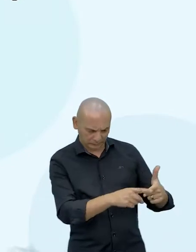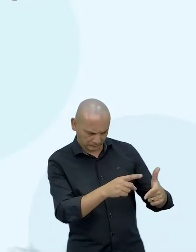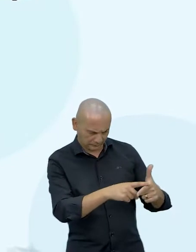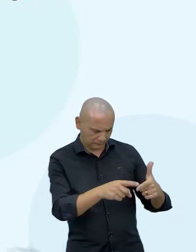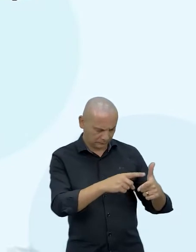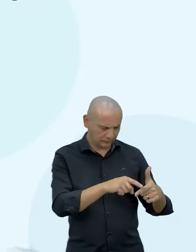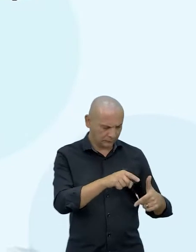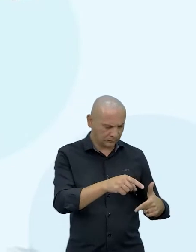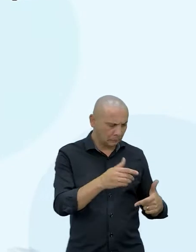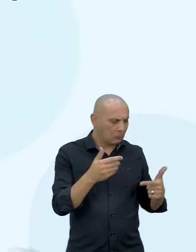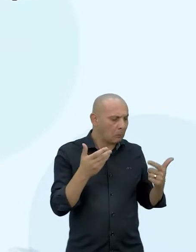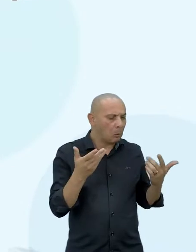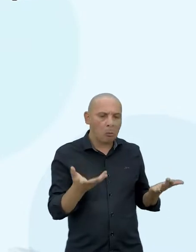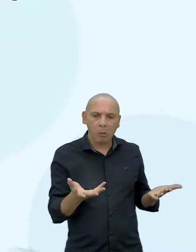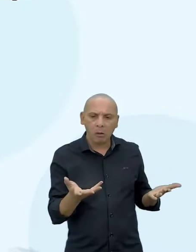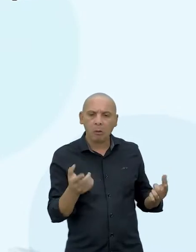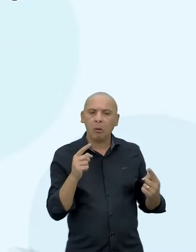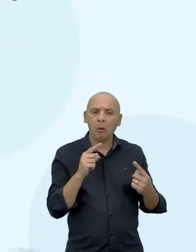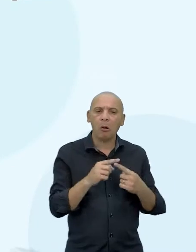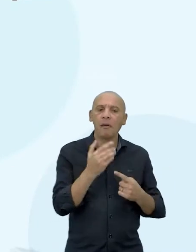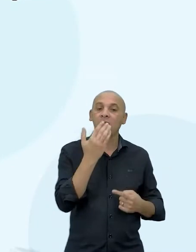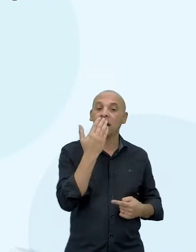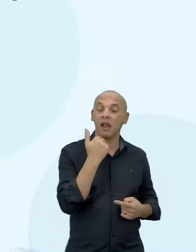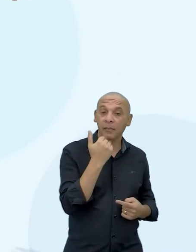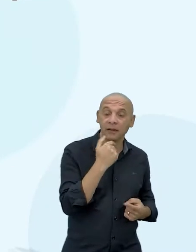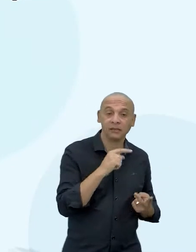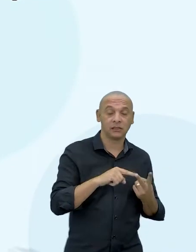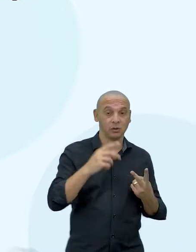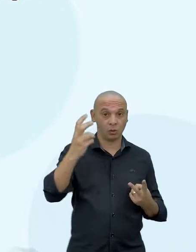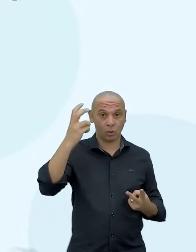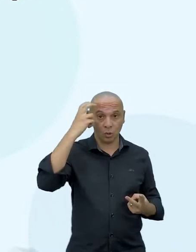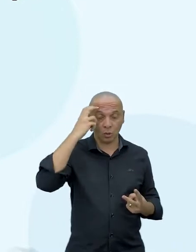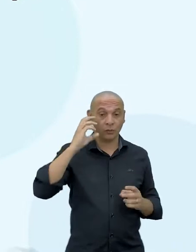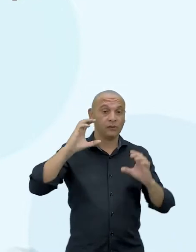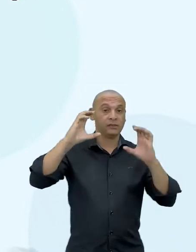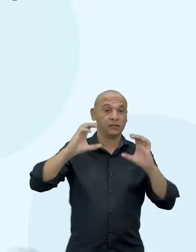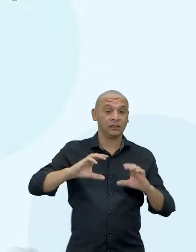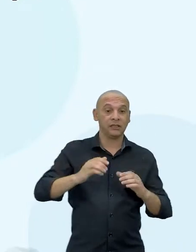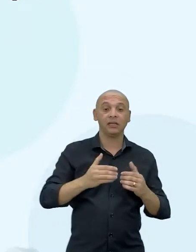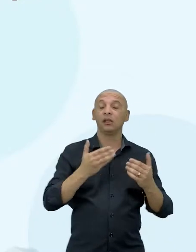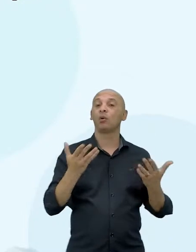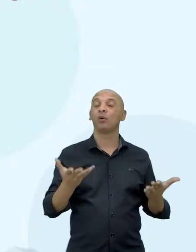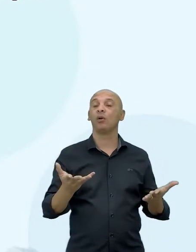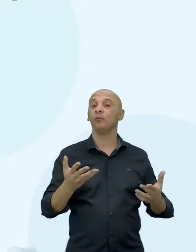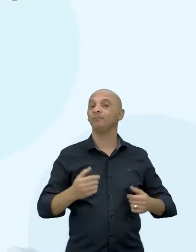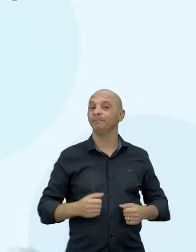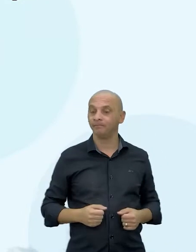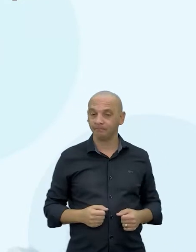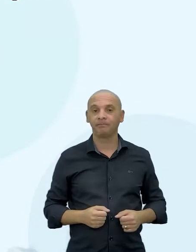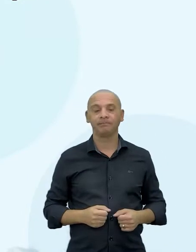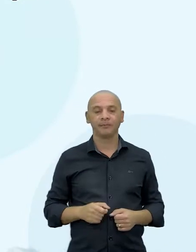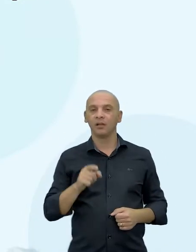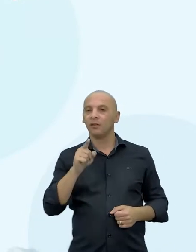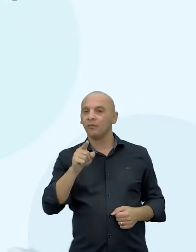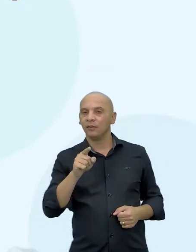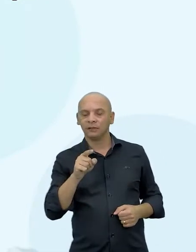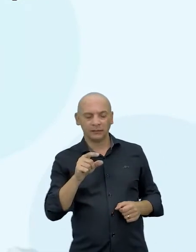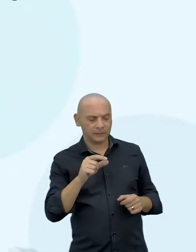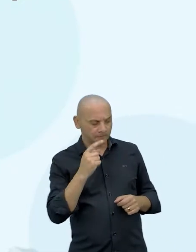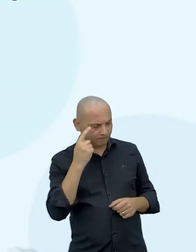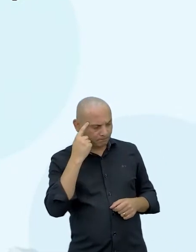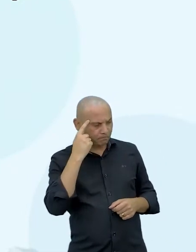é... Deixa eu aqui ativar a canetinha. Que é o problema a ser compreendido, que envolve a